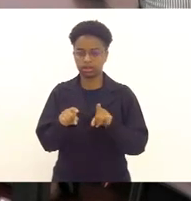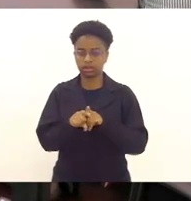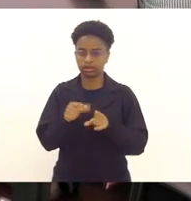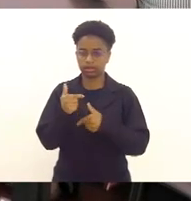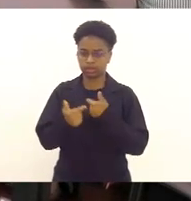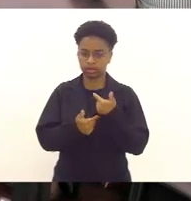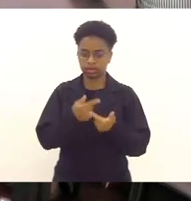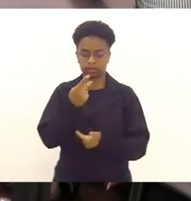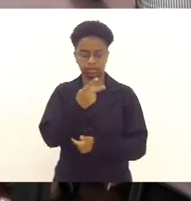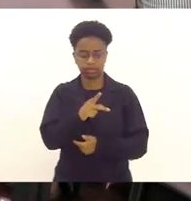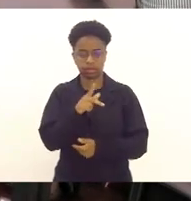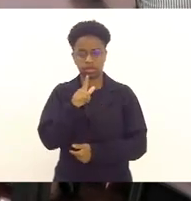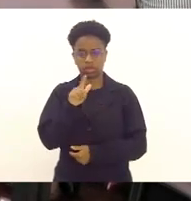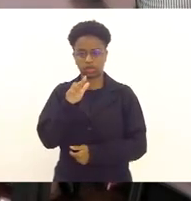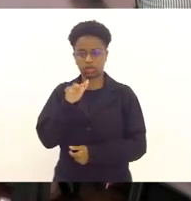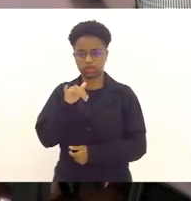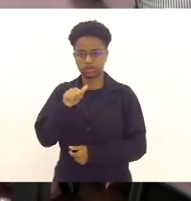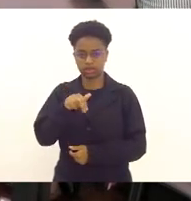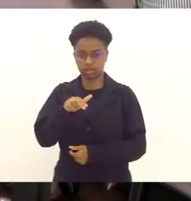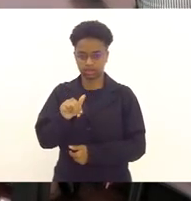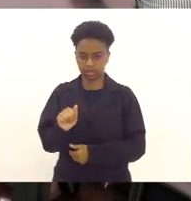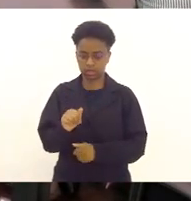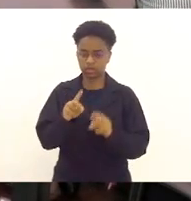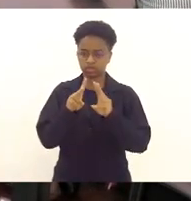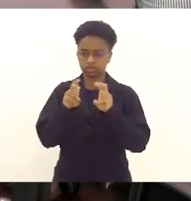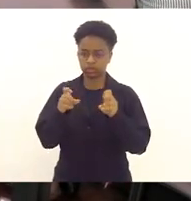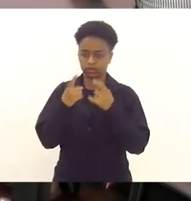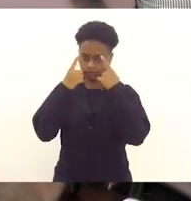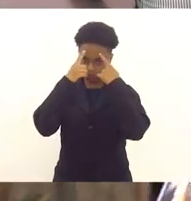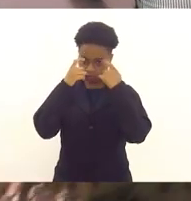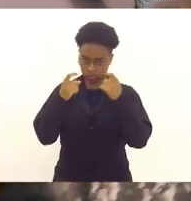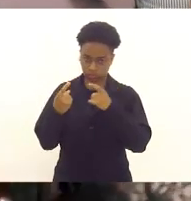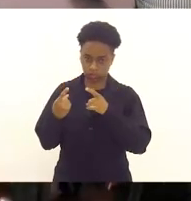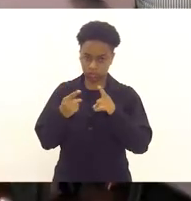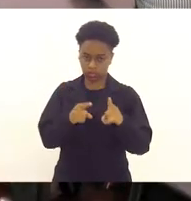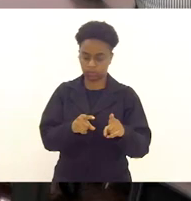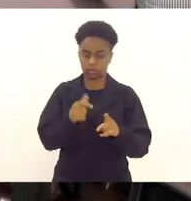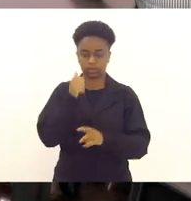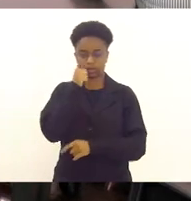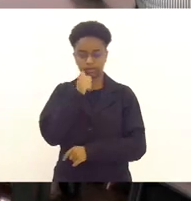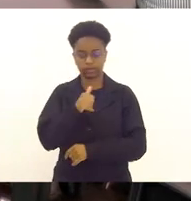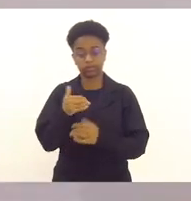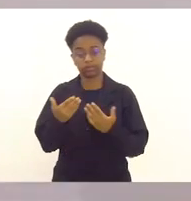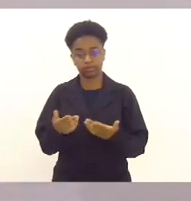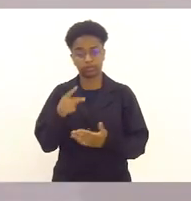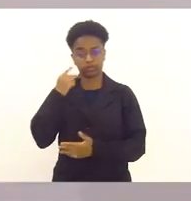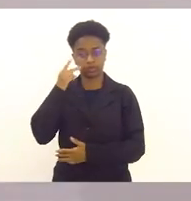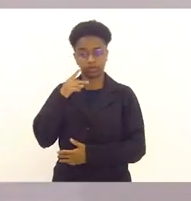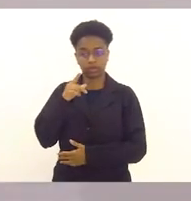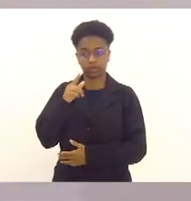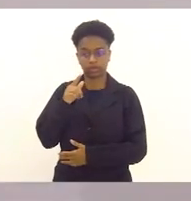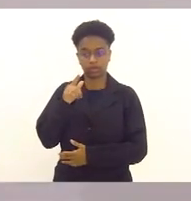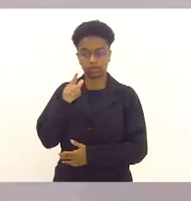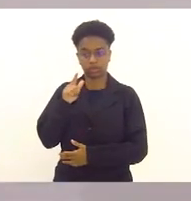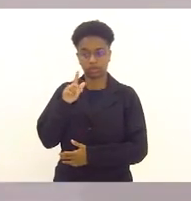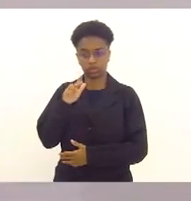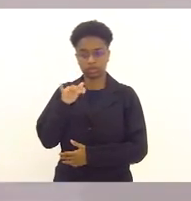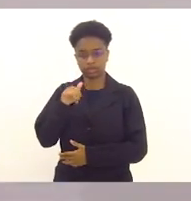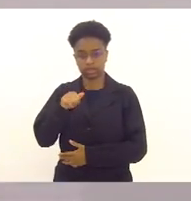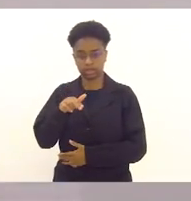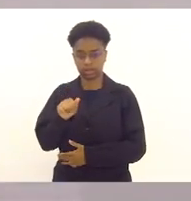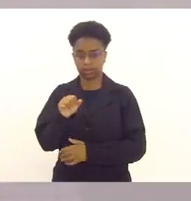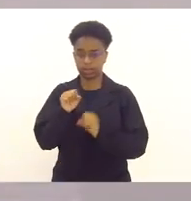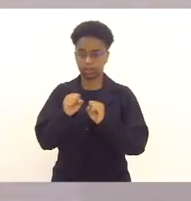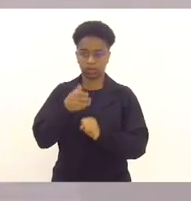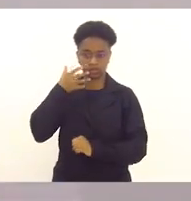da Luciana boate com relação à violência contra as mulheres então vereadora Luciana boatê tenha a fala